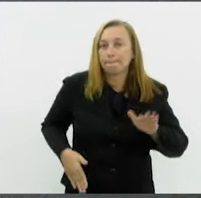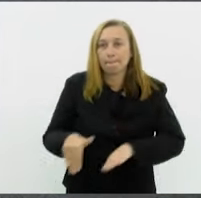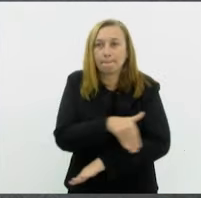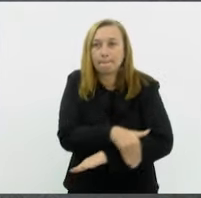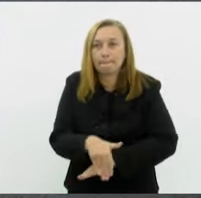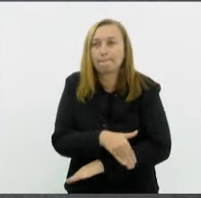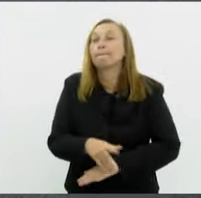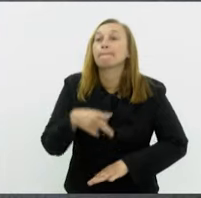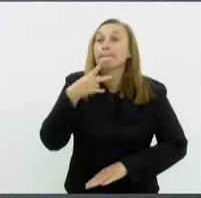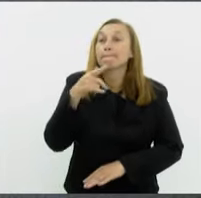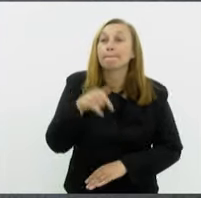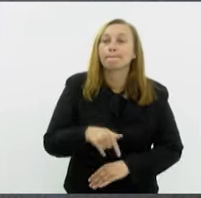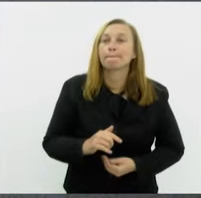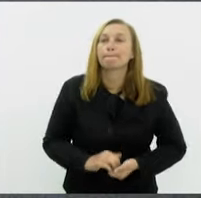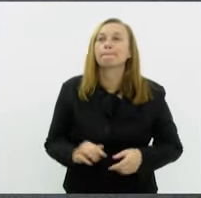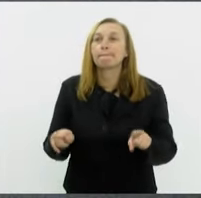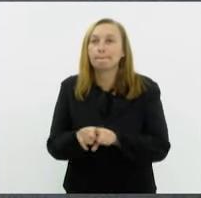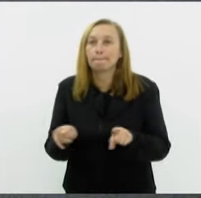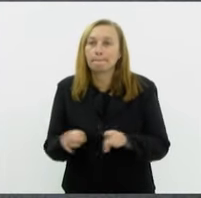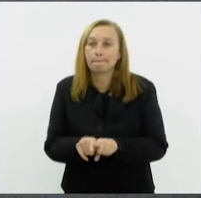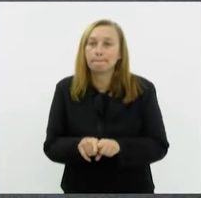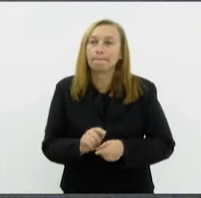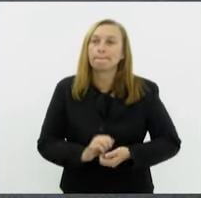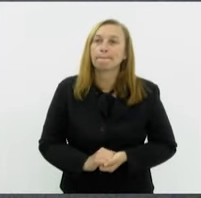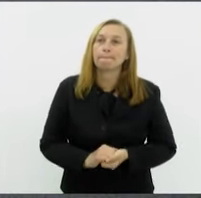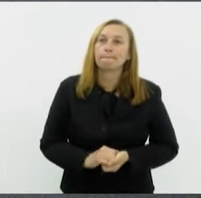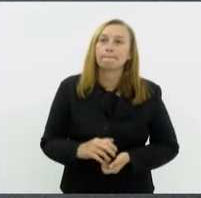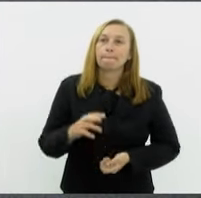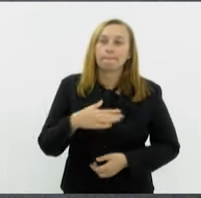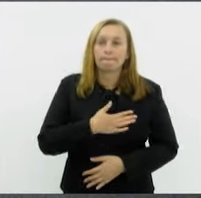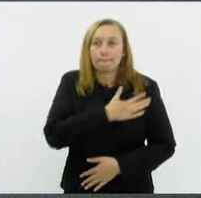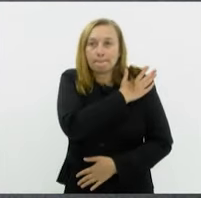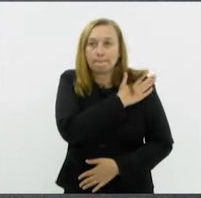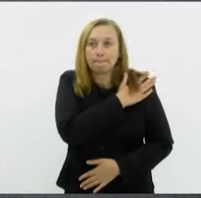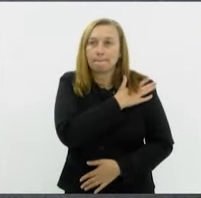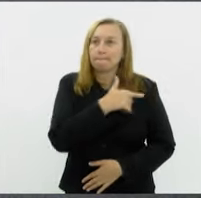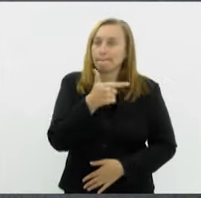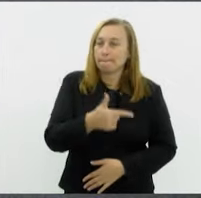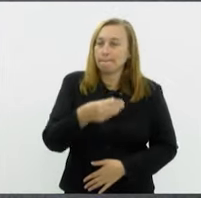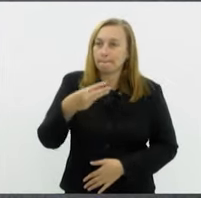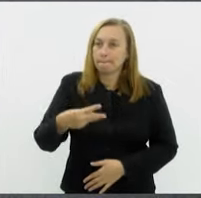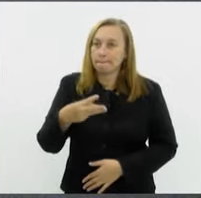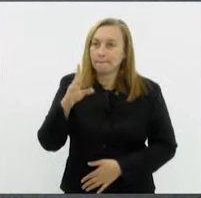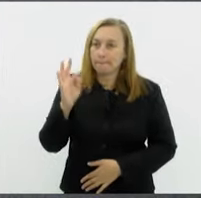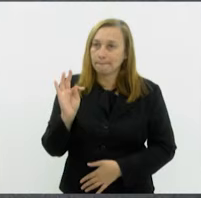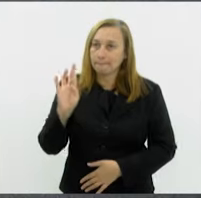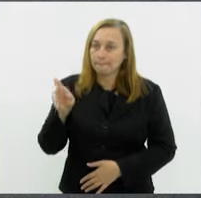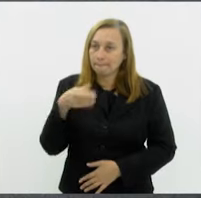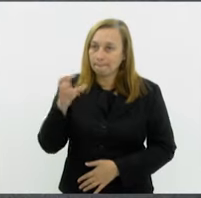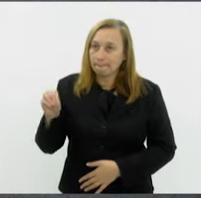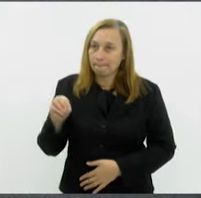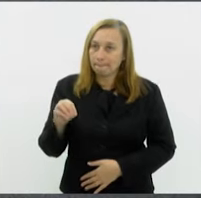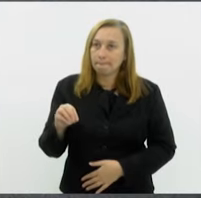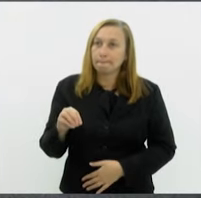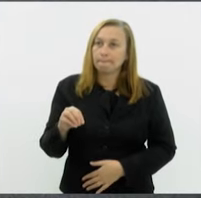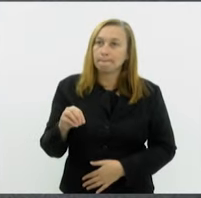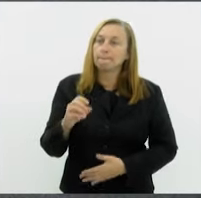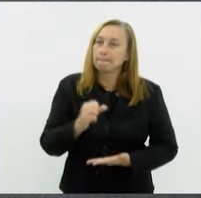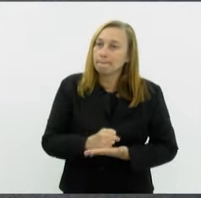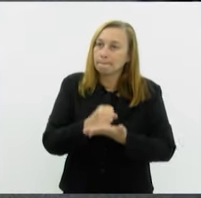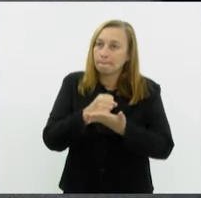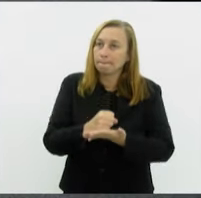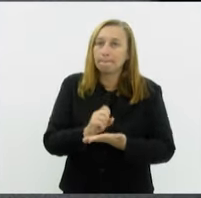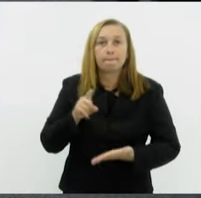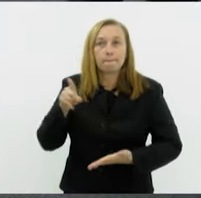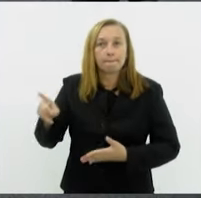E falar aqui também ao coronel do 20º Batalhão, coronel Olavo, que tem dado uma sustentação muito grande lá